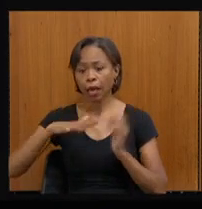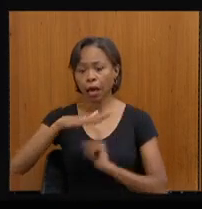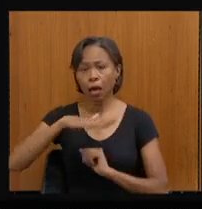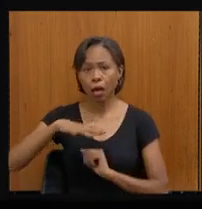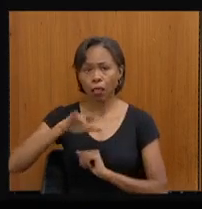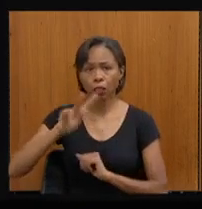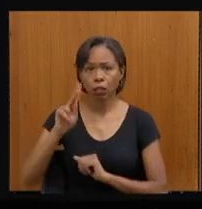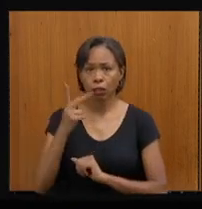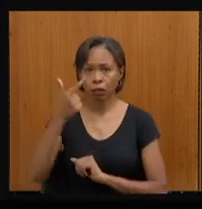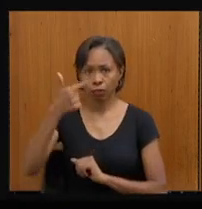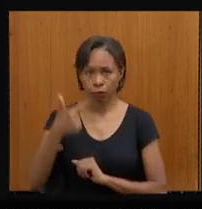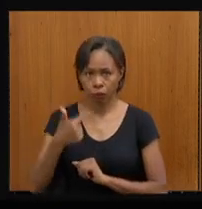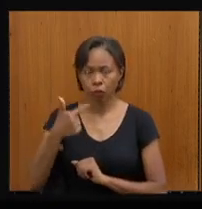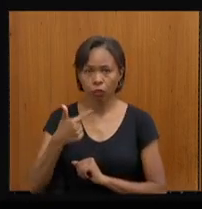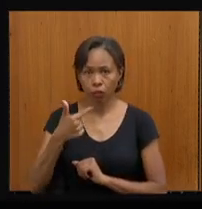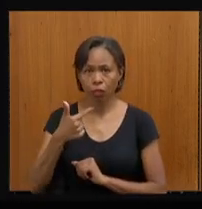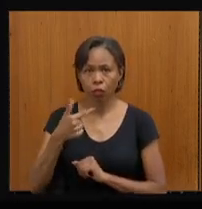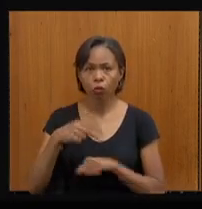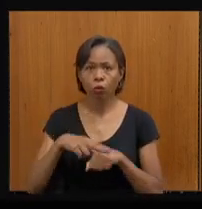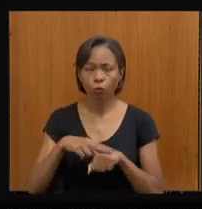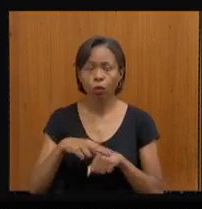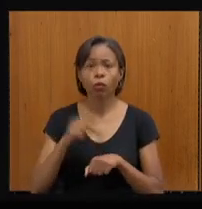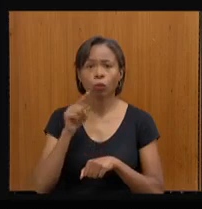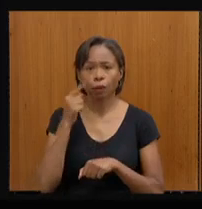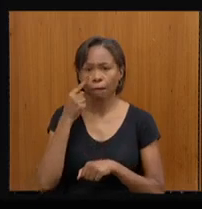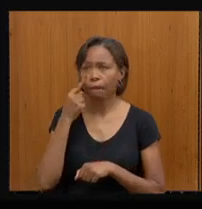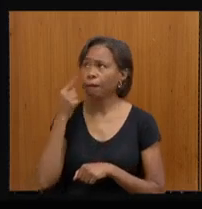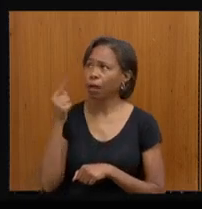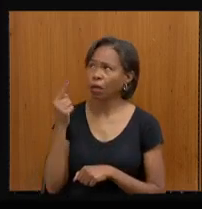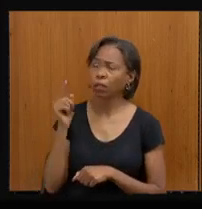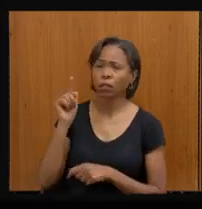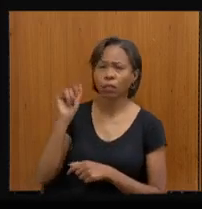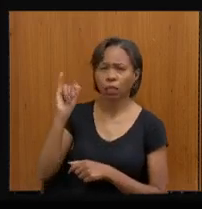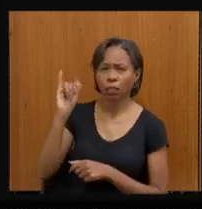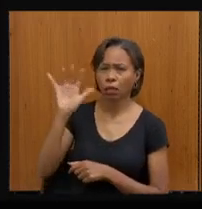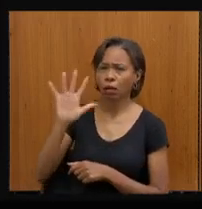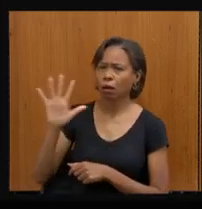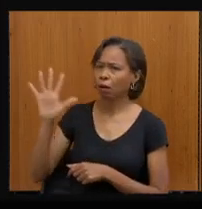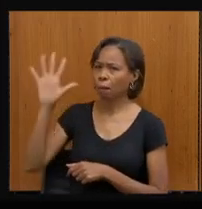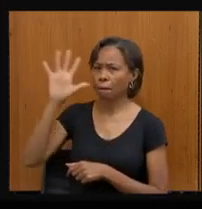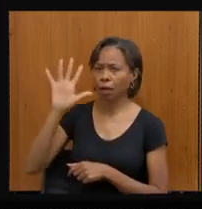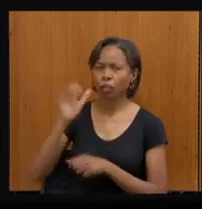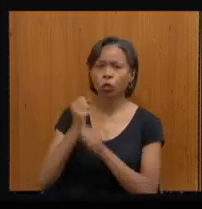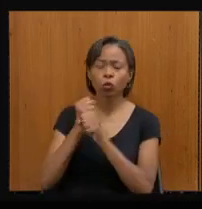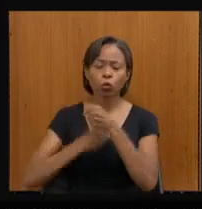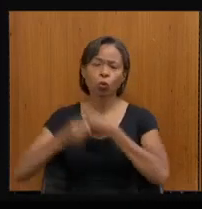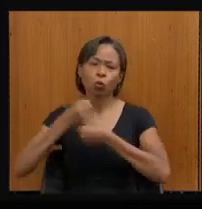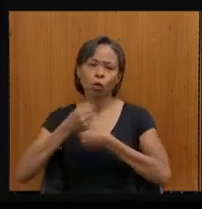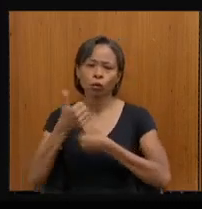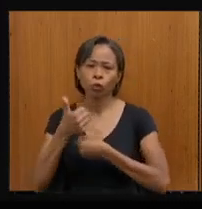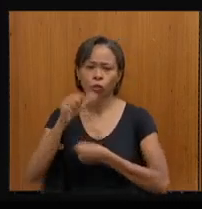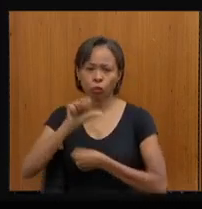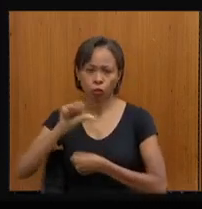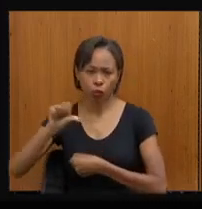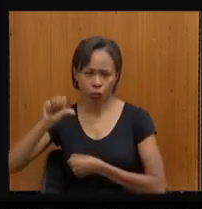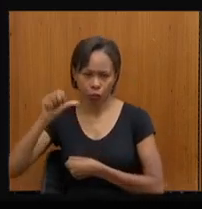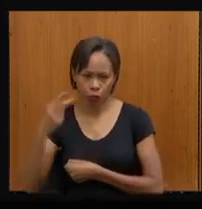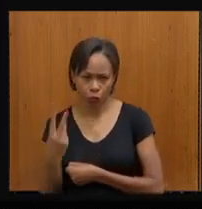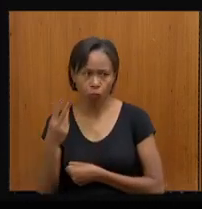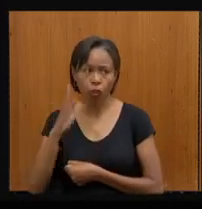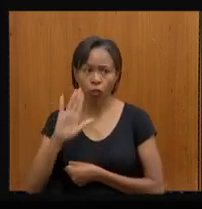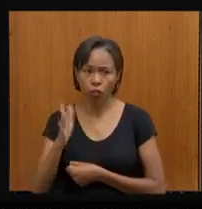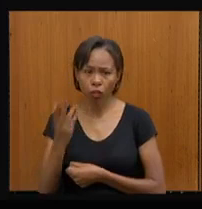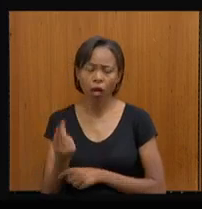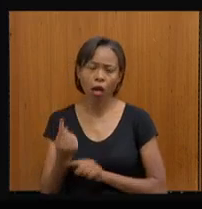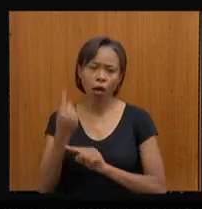podem ver aí que a apresentação em 1992 a gente já fornecia